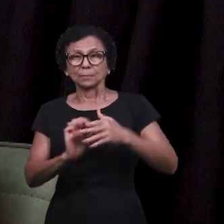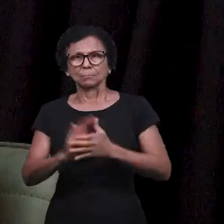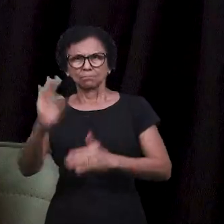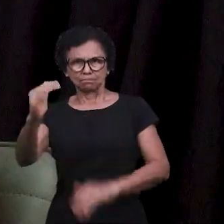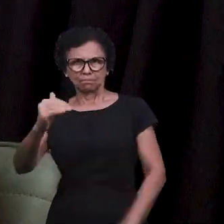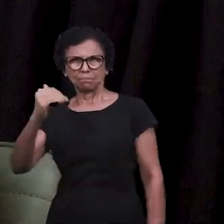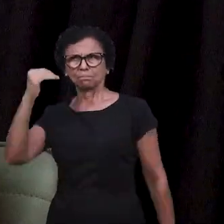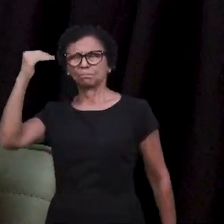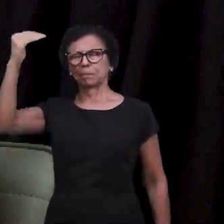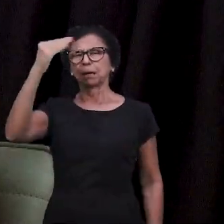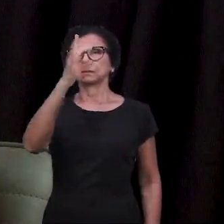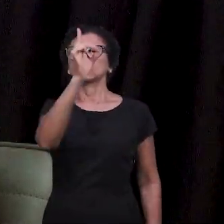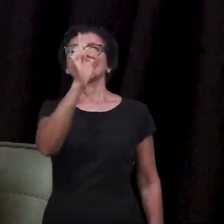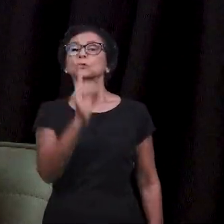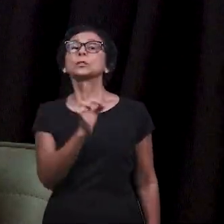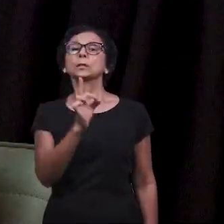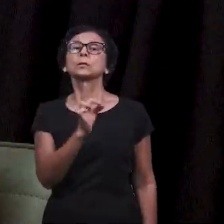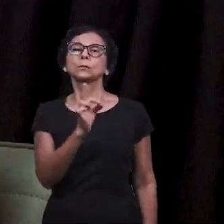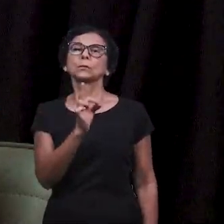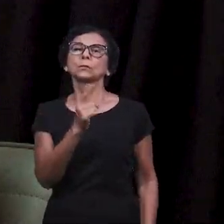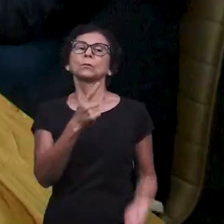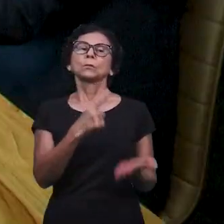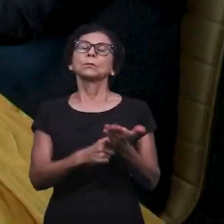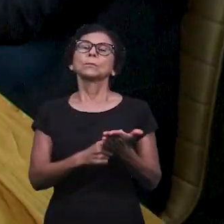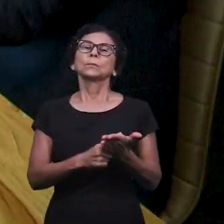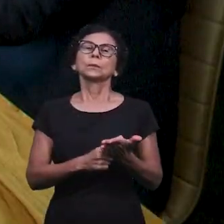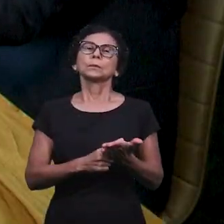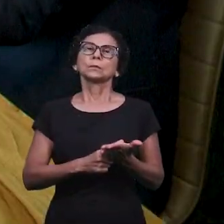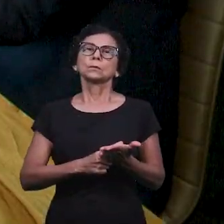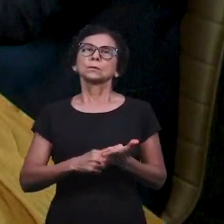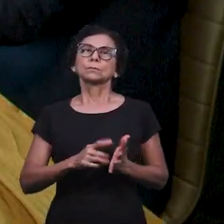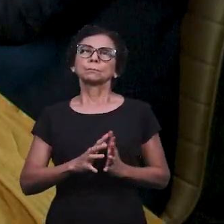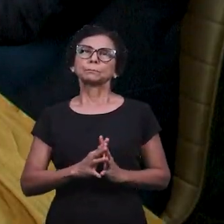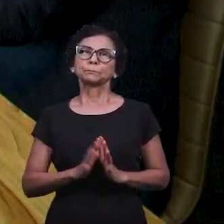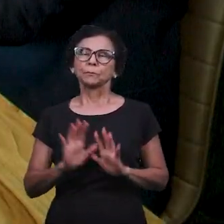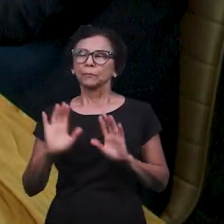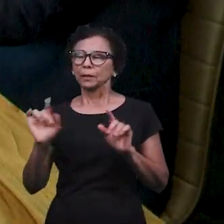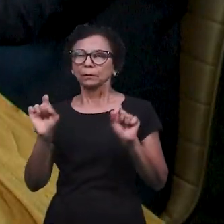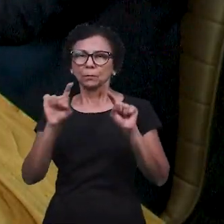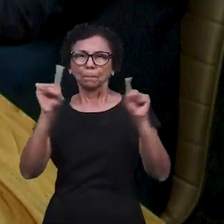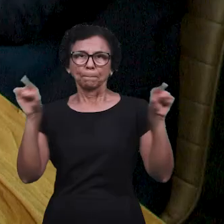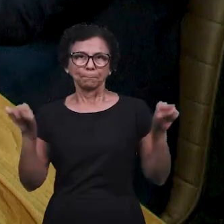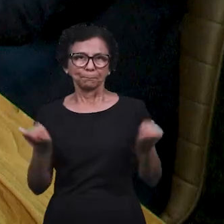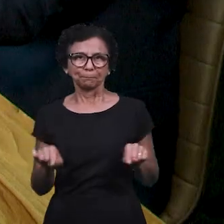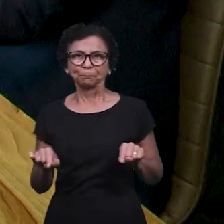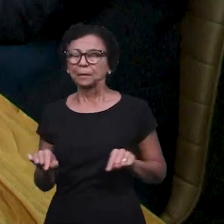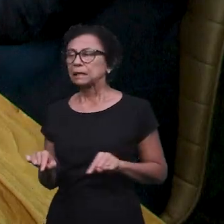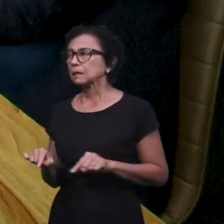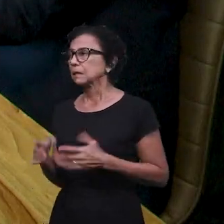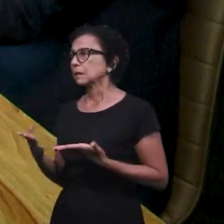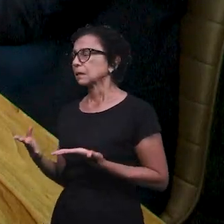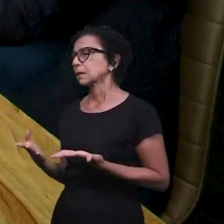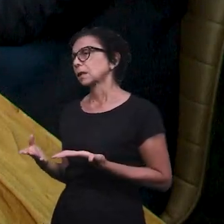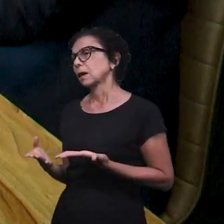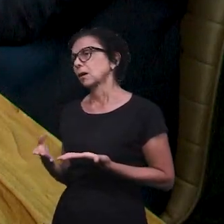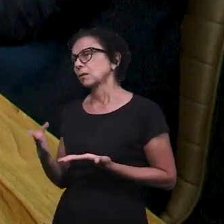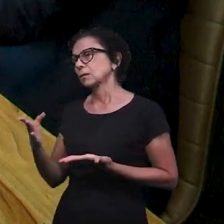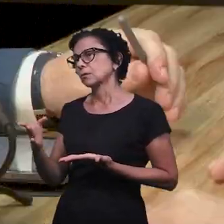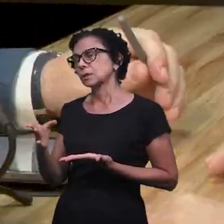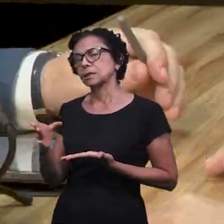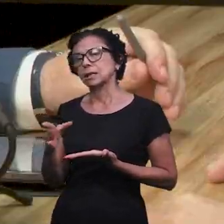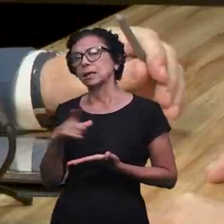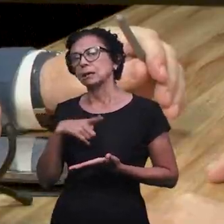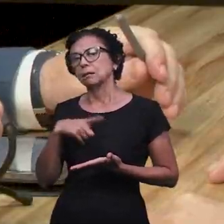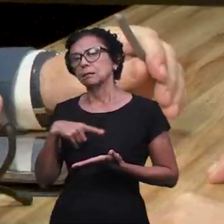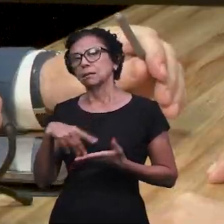chamou aqui, ela esteja comprometida com esse programa. Aí o senhor só me dá um parênteses aqui. Então não adianta você querer fazer um programa de compliance, às